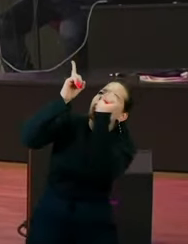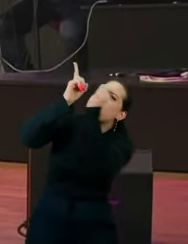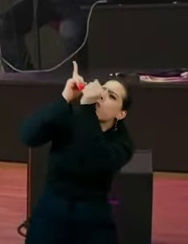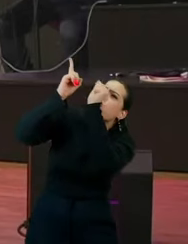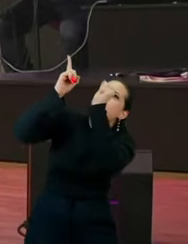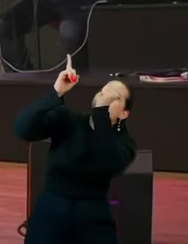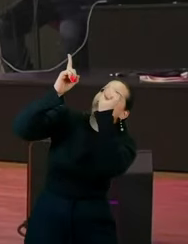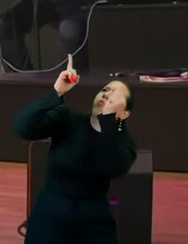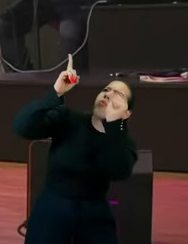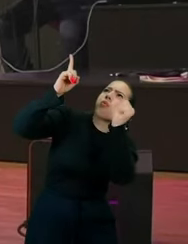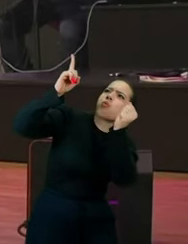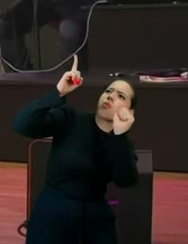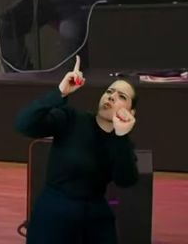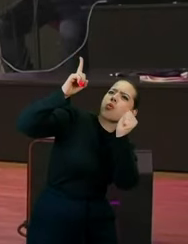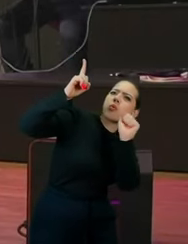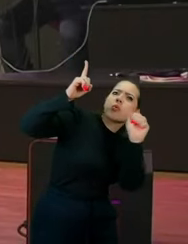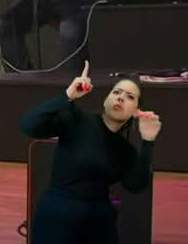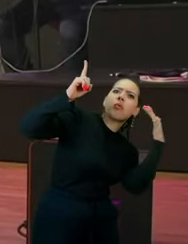a grandeza do